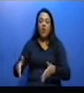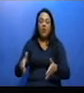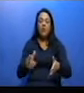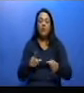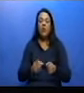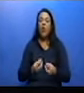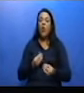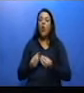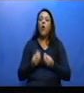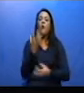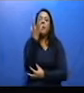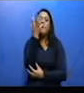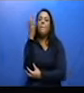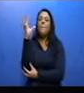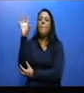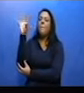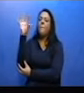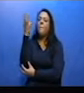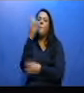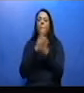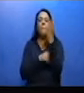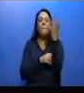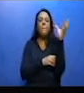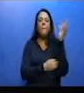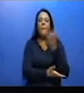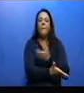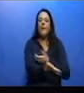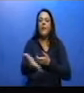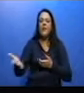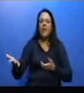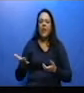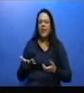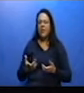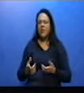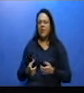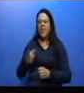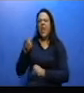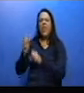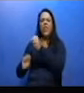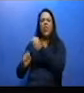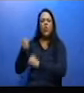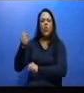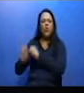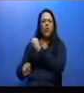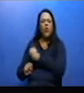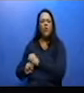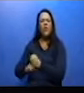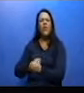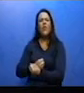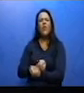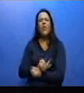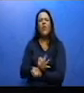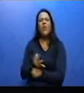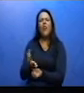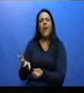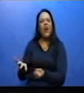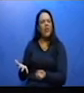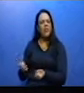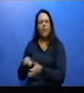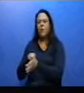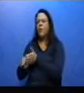nosso estado? Se existem muitas indústrias? Olha quanta coisa que a gente pode